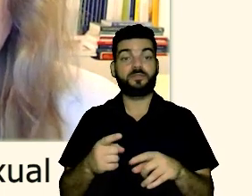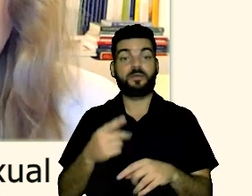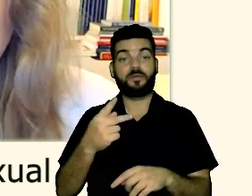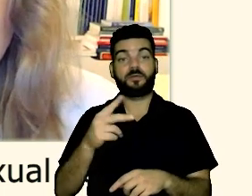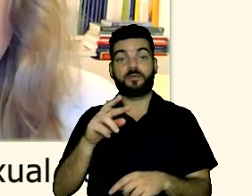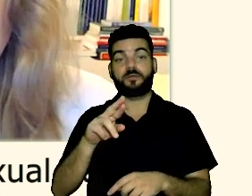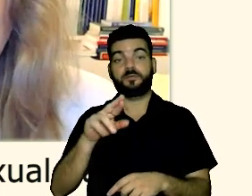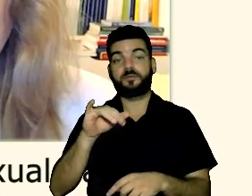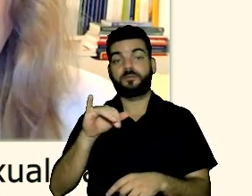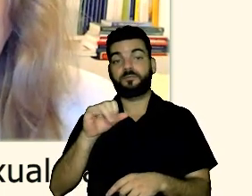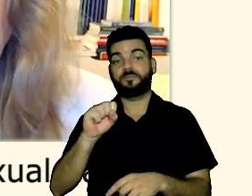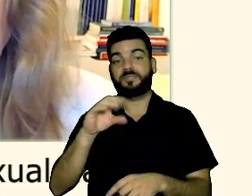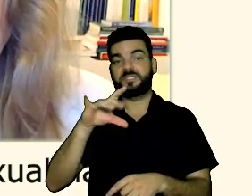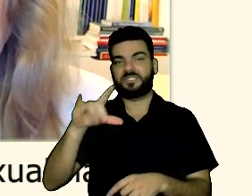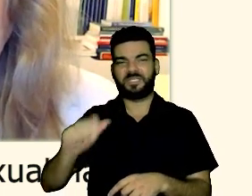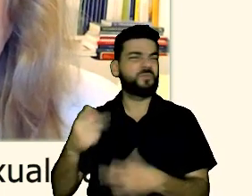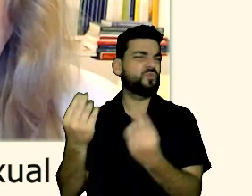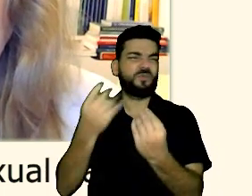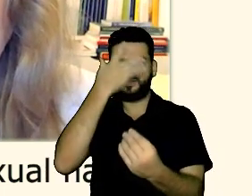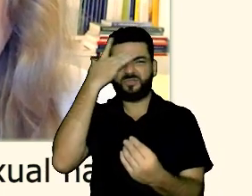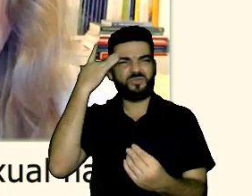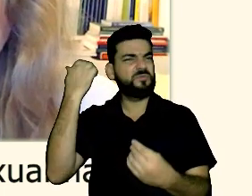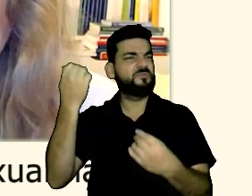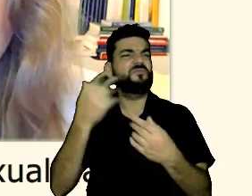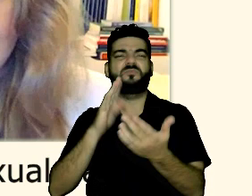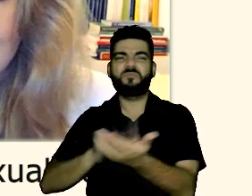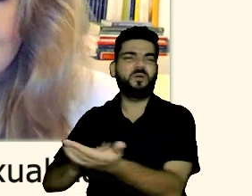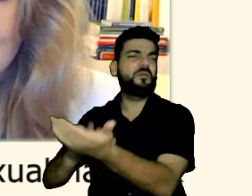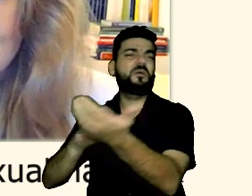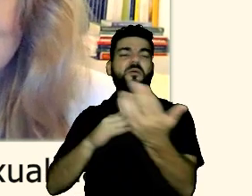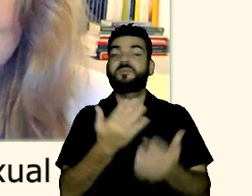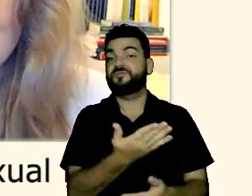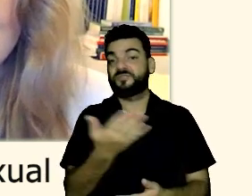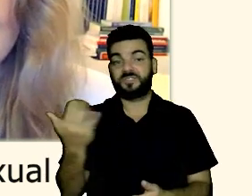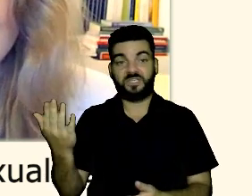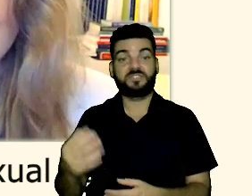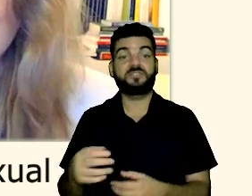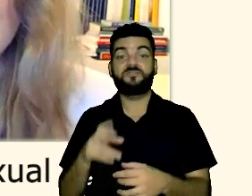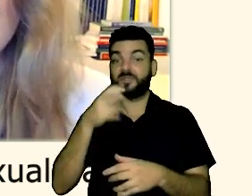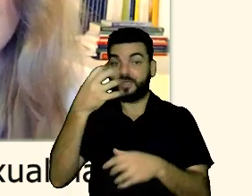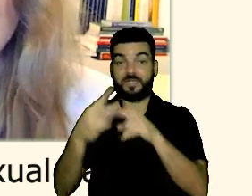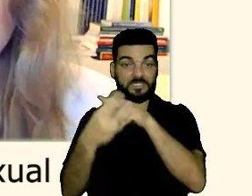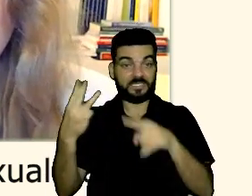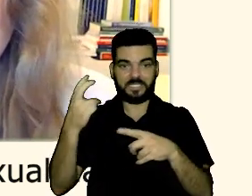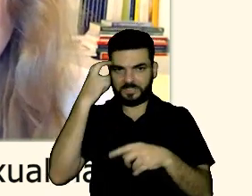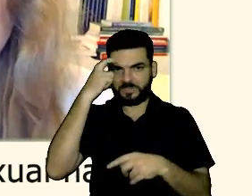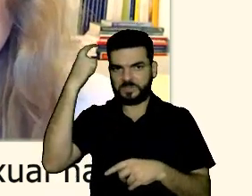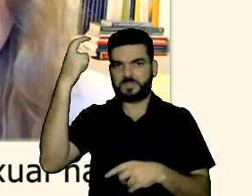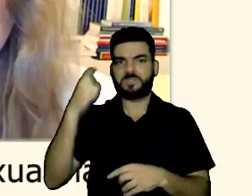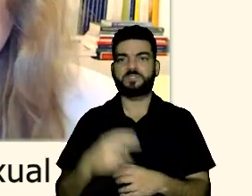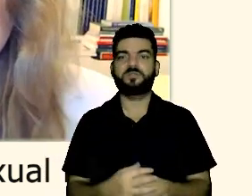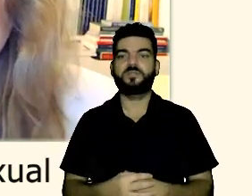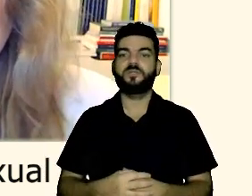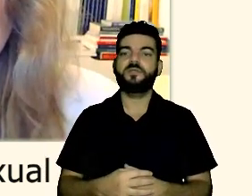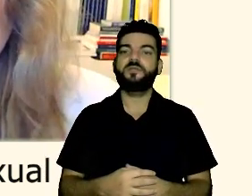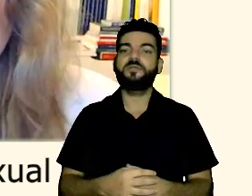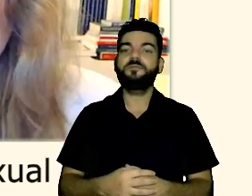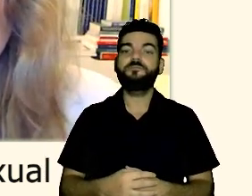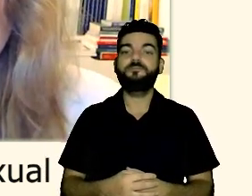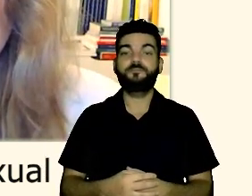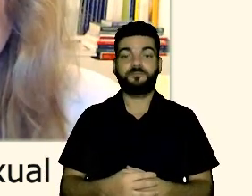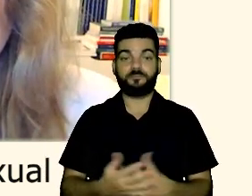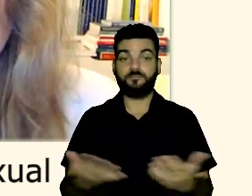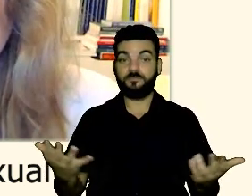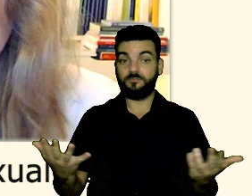e Enfrentamento do Assédio Moral, Sexual e da Discriminação. Também da Priscila Parra Gonçalves, todas elogiando